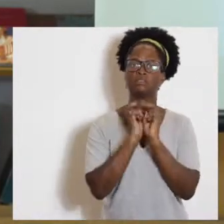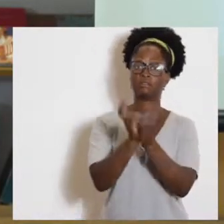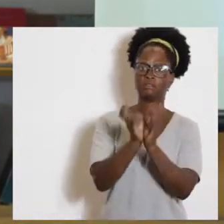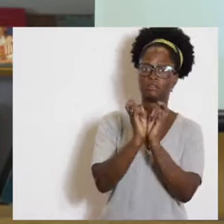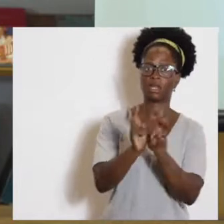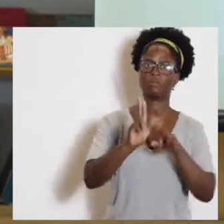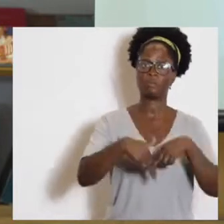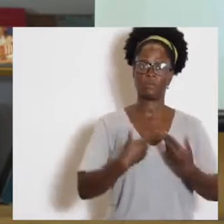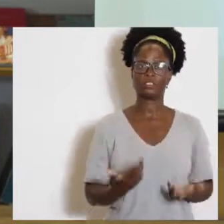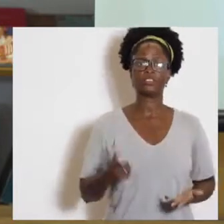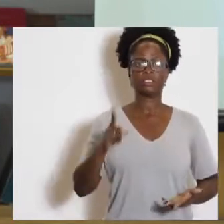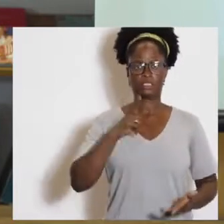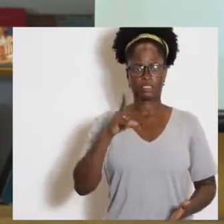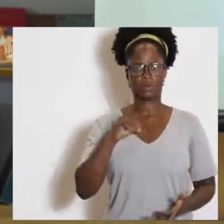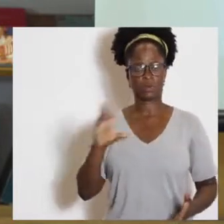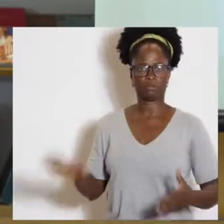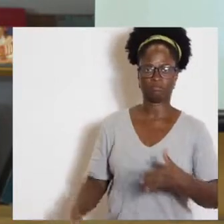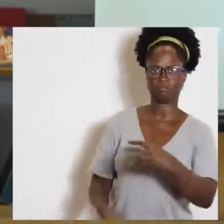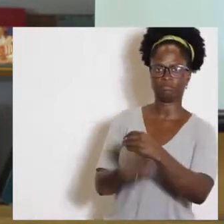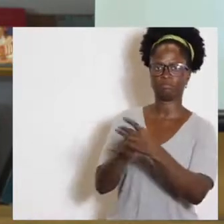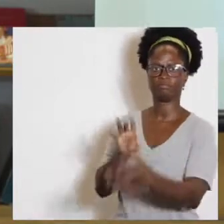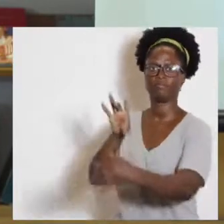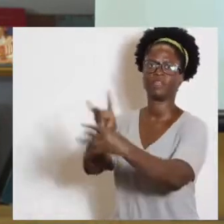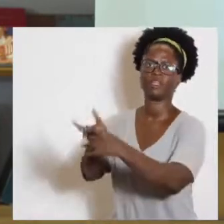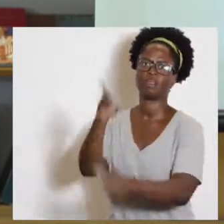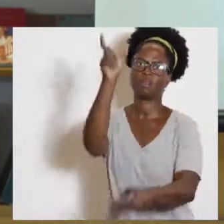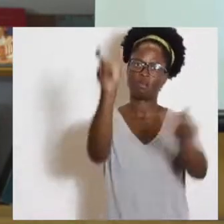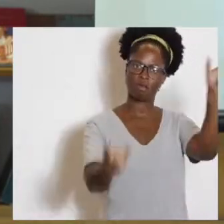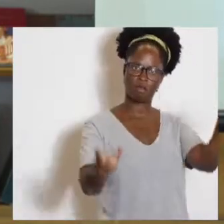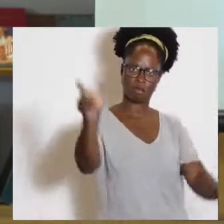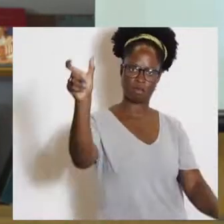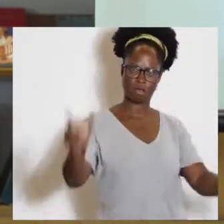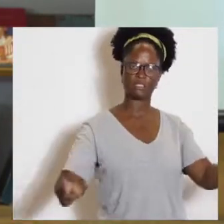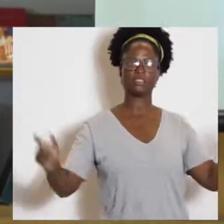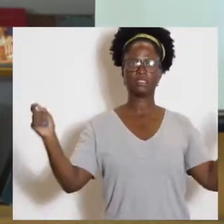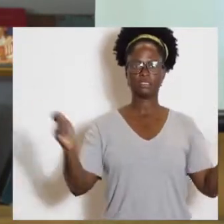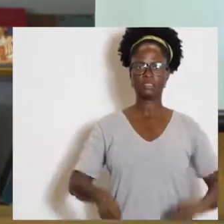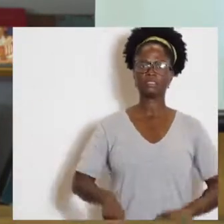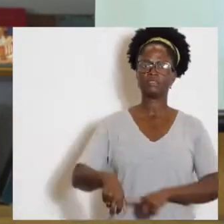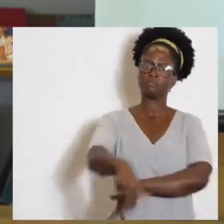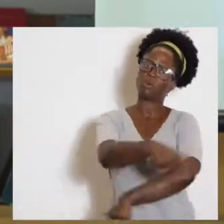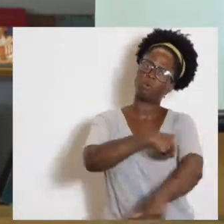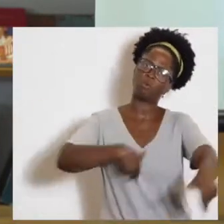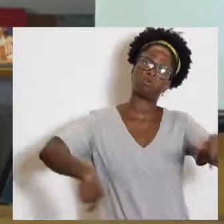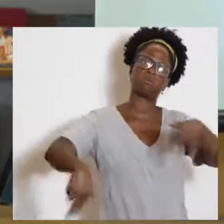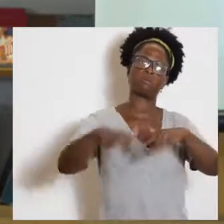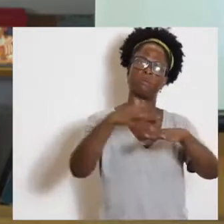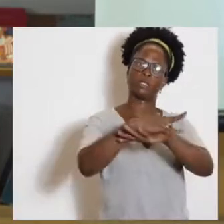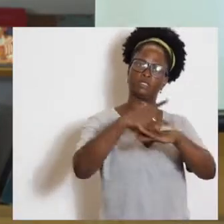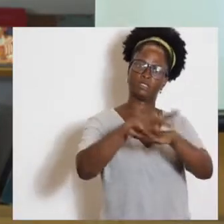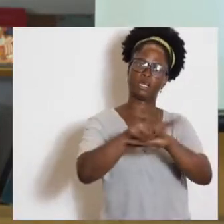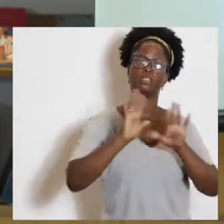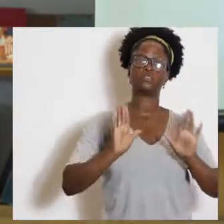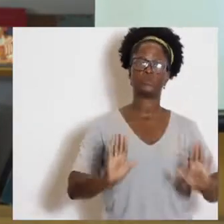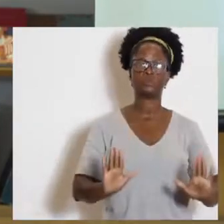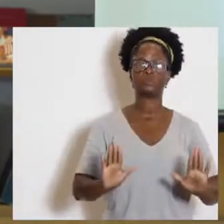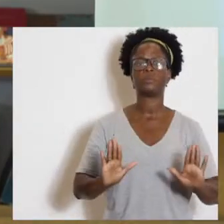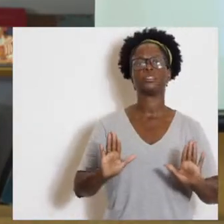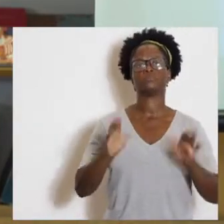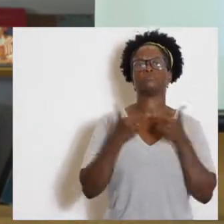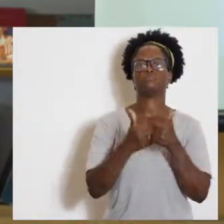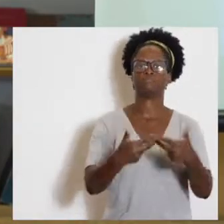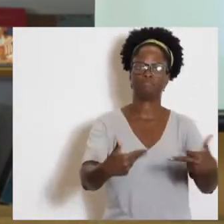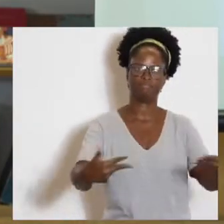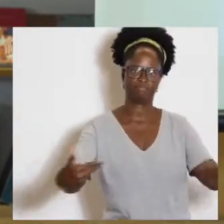portanto está diretamente relacionada com esse sujeito que se movem na cidade que transitam pela cidade mas de